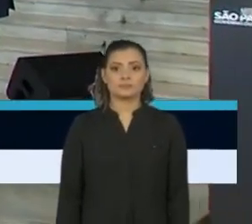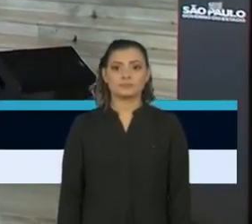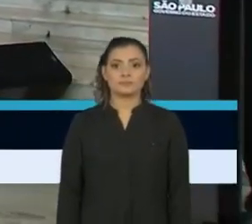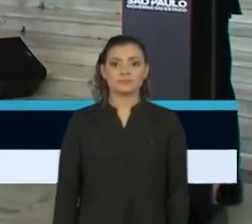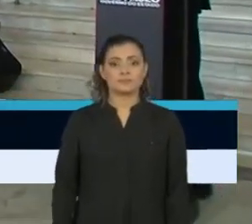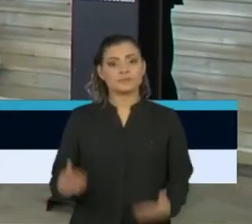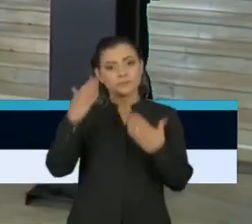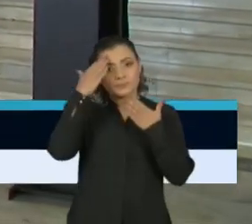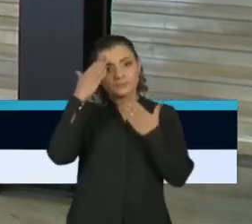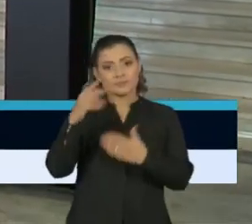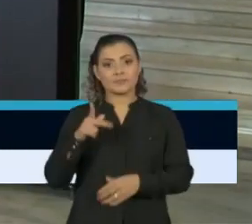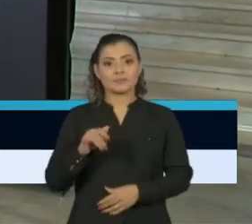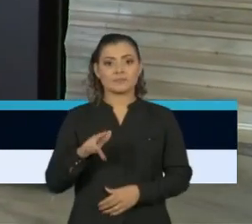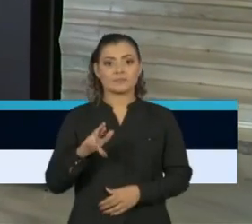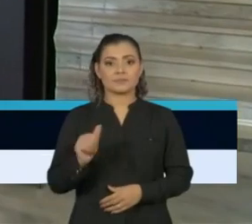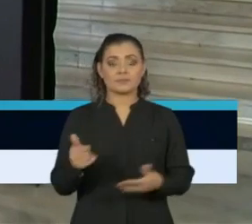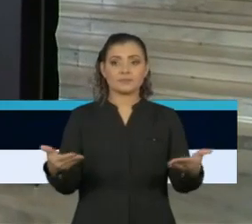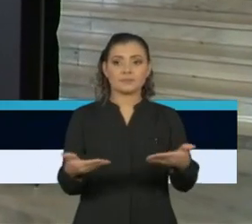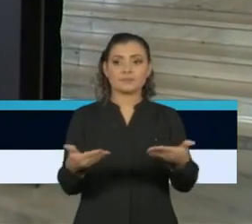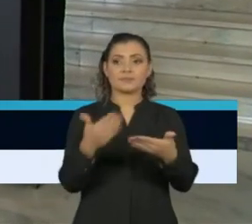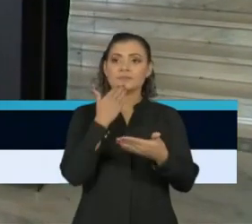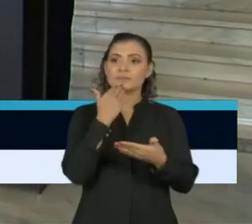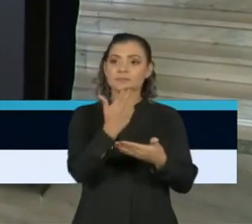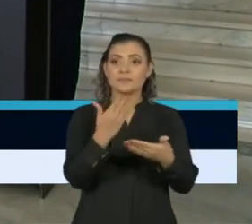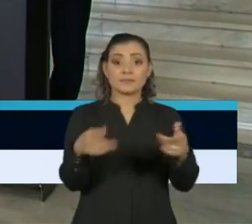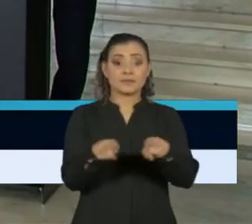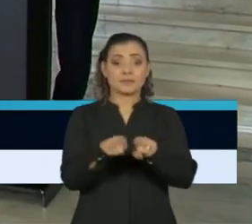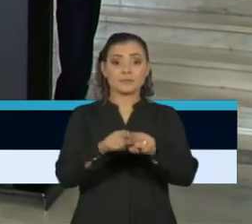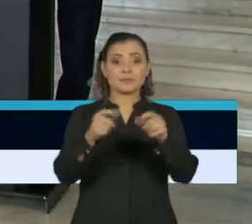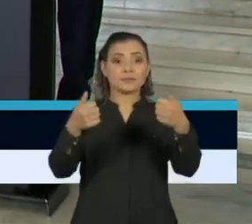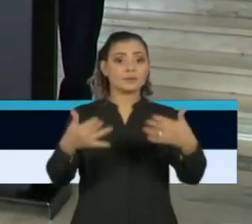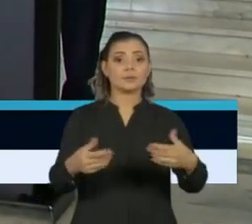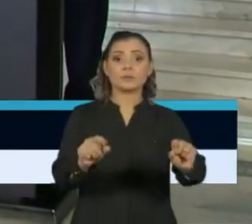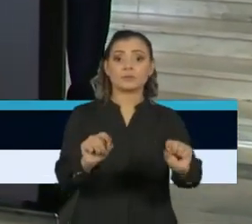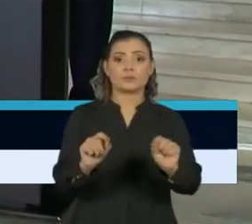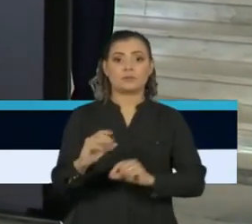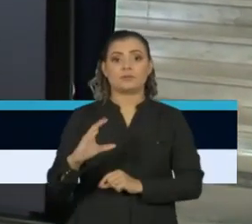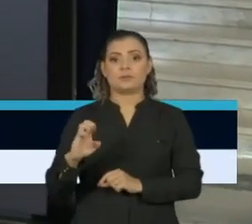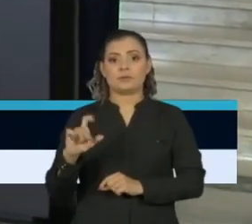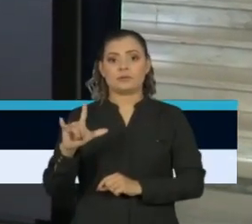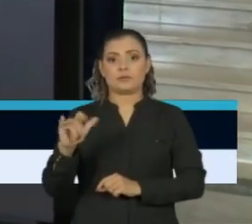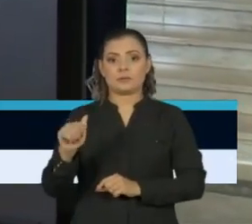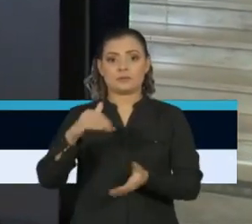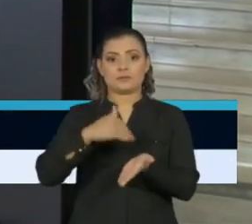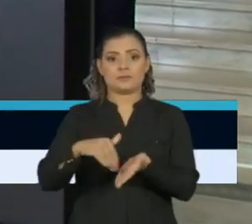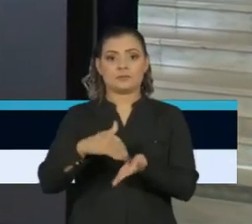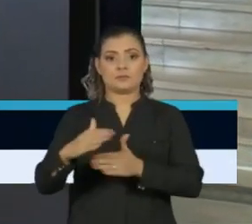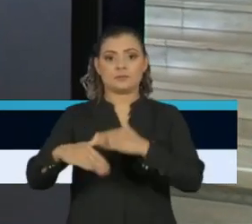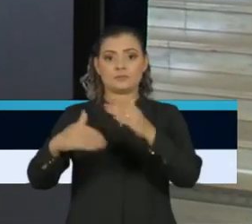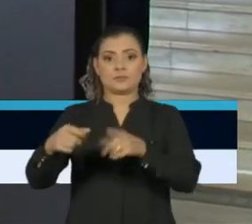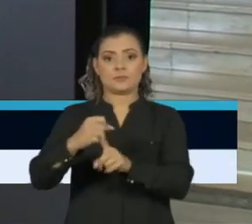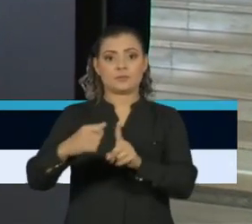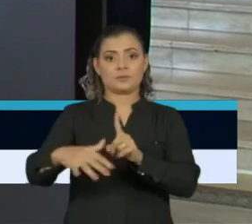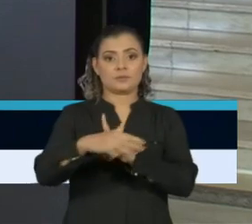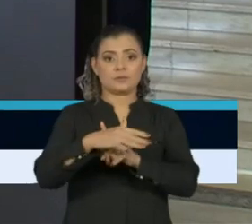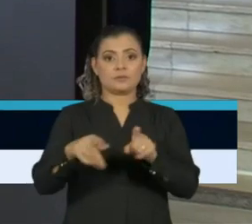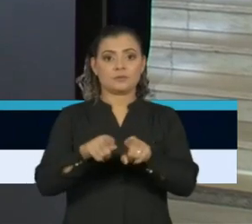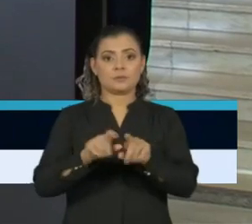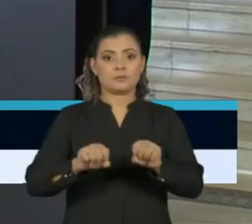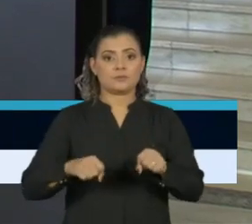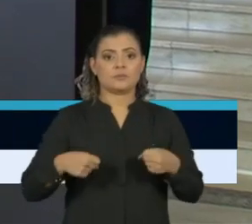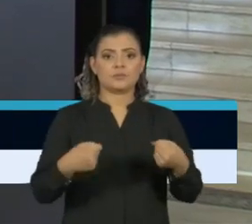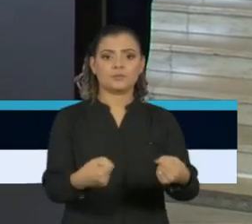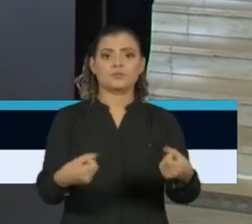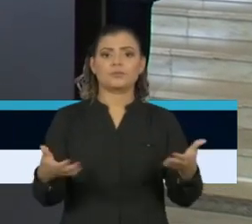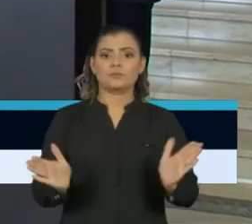Obrigado, Patrícia. Vou pedir também agora uma intervenção da Célia Parnes, nossa secretária de Desenvolvimento Social. Nós temos feito um esforço muito